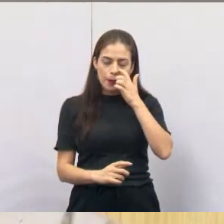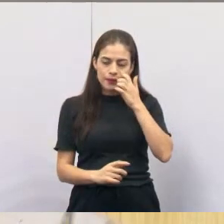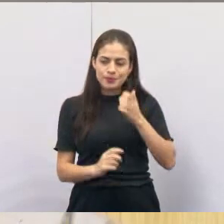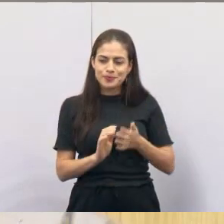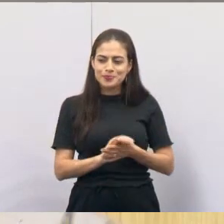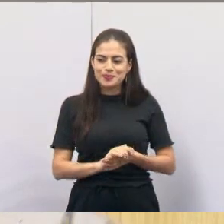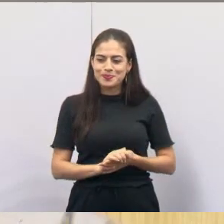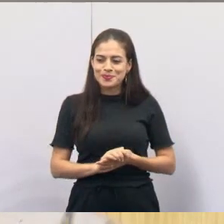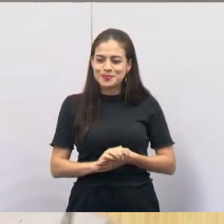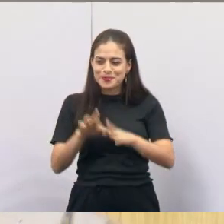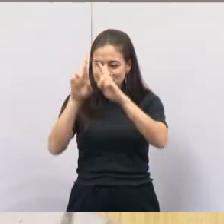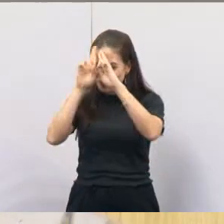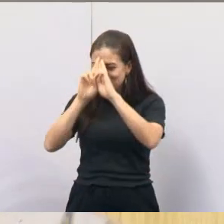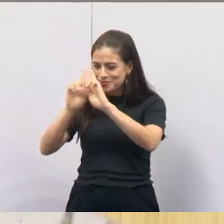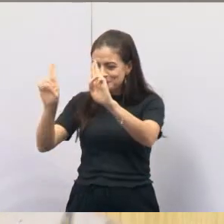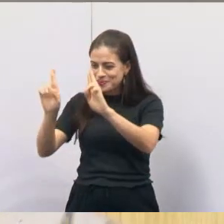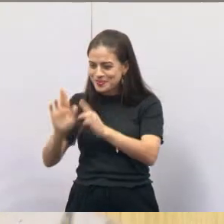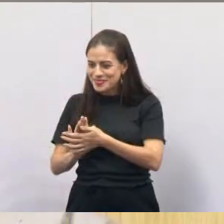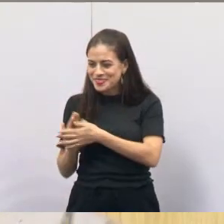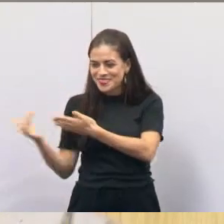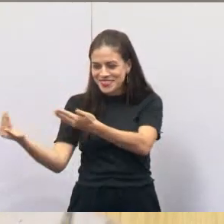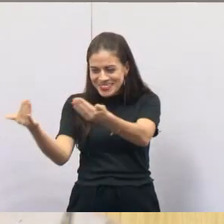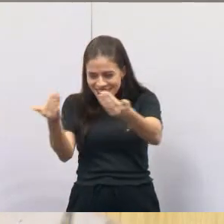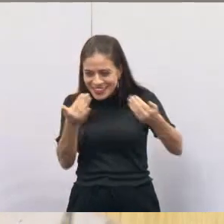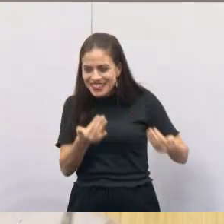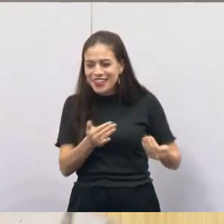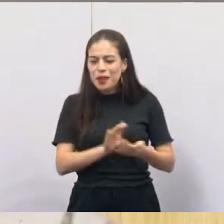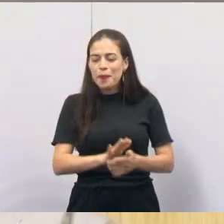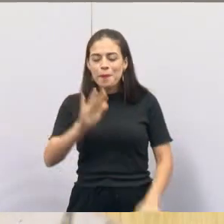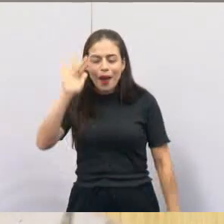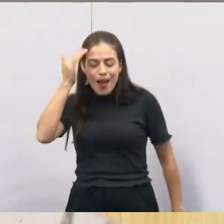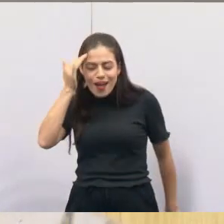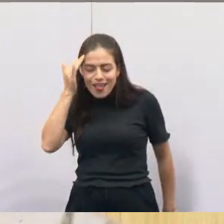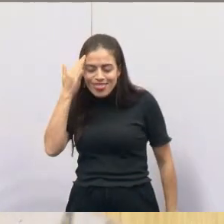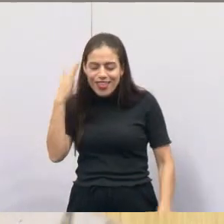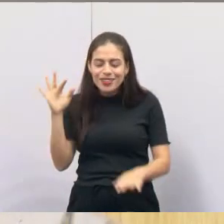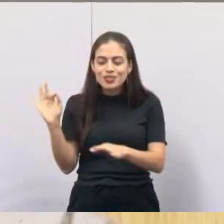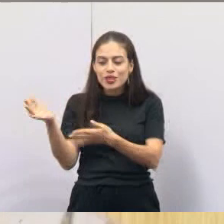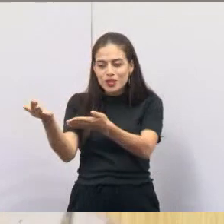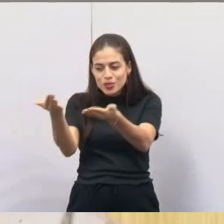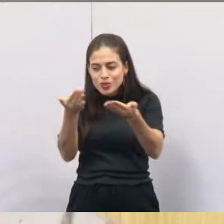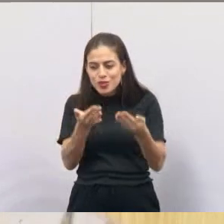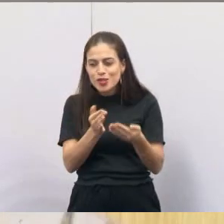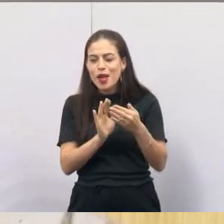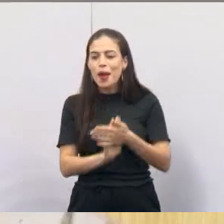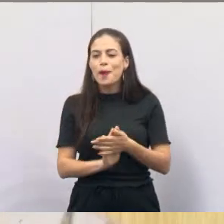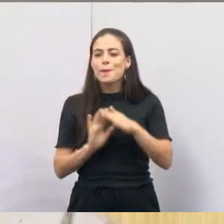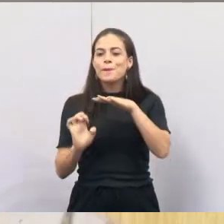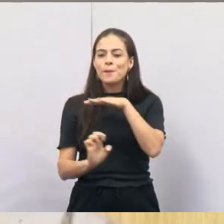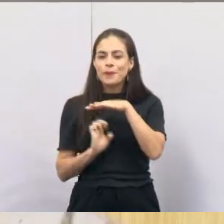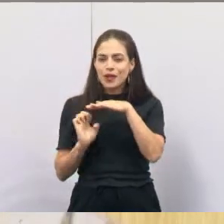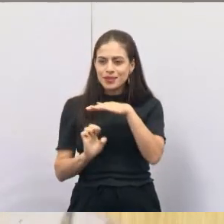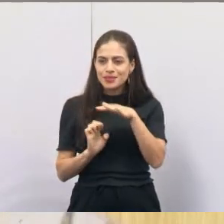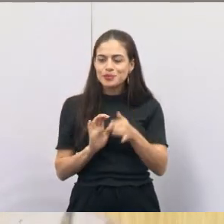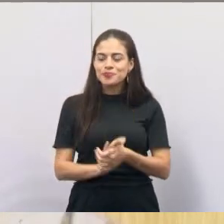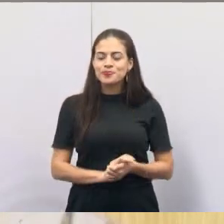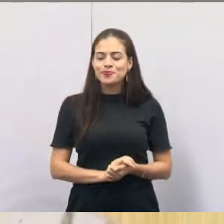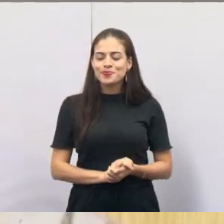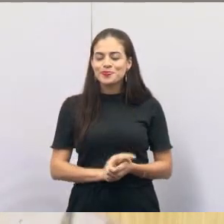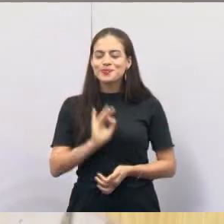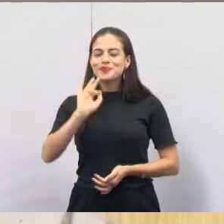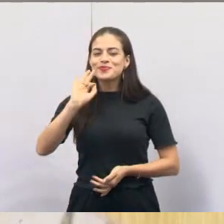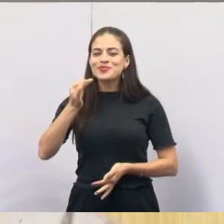muito respeitosamente, recorremos à compreensão e aos préstimos dessa concessionária